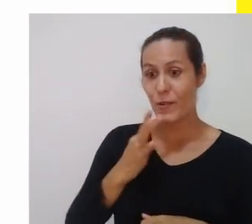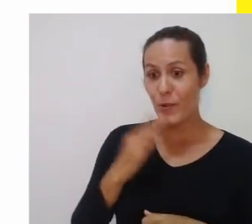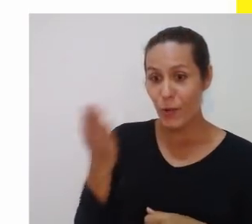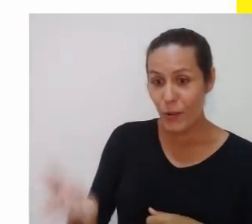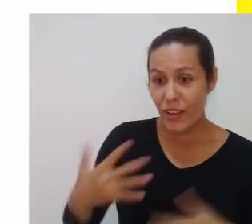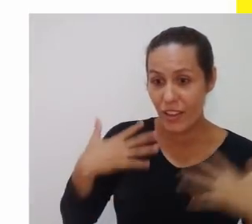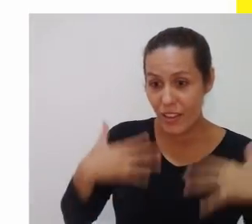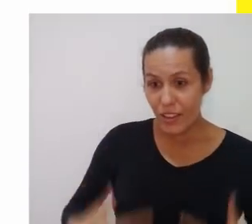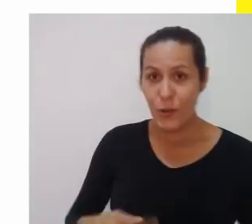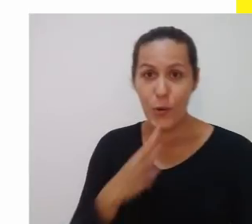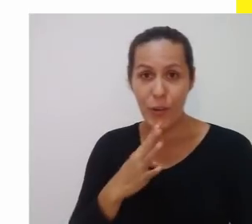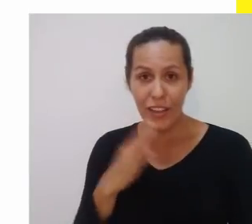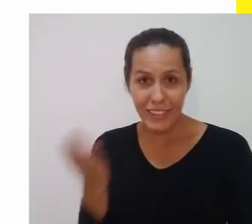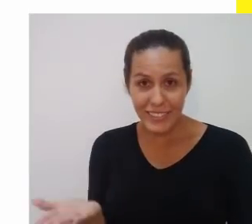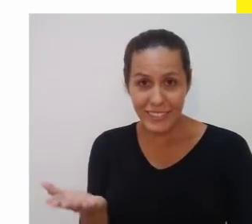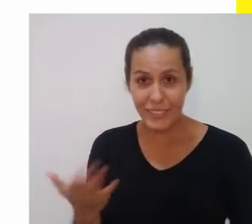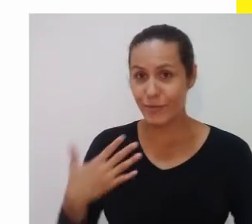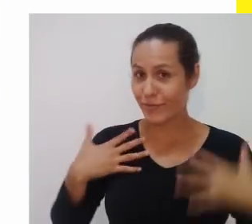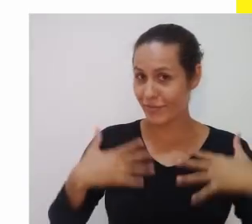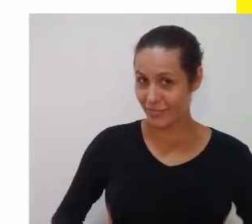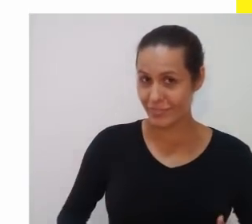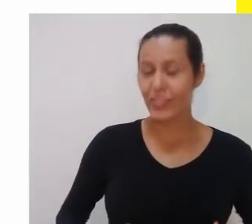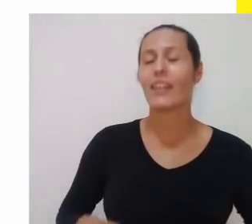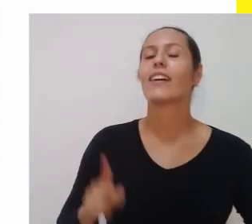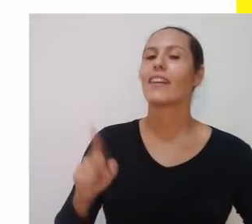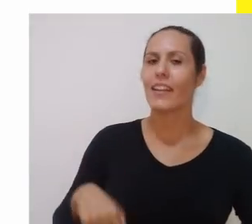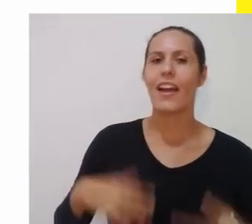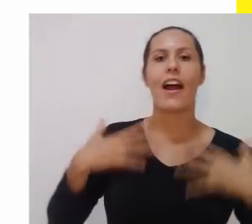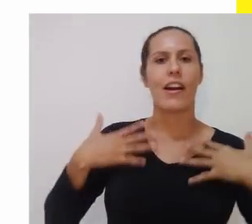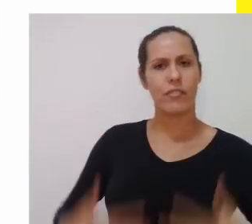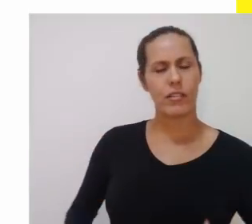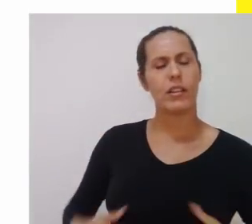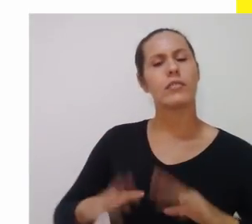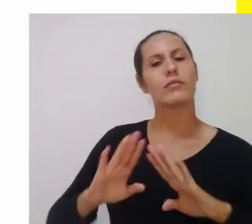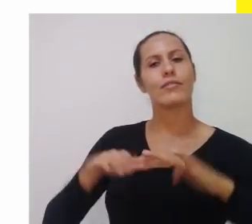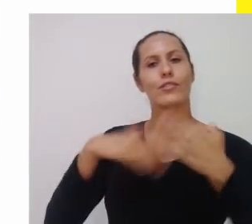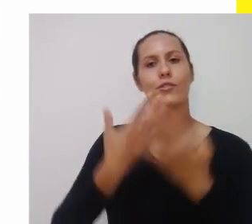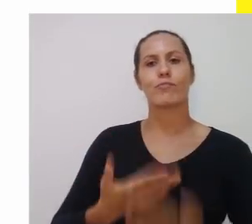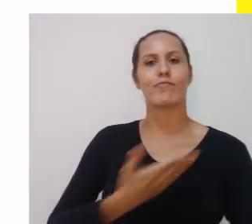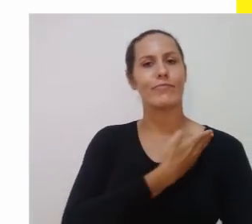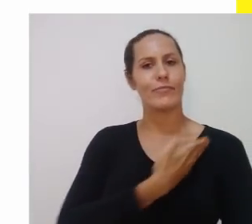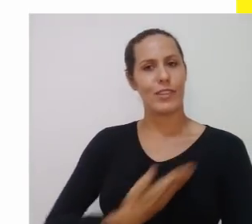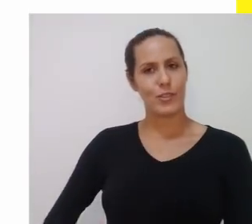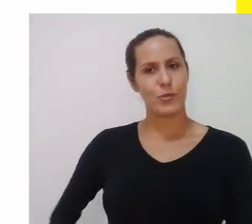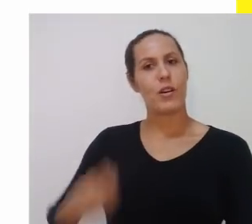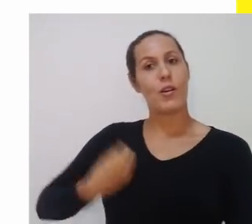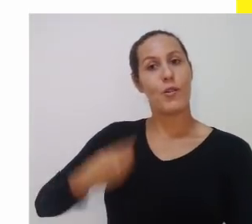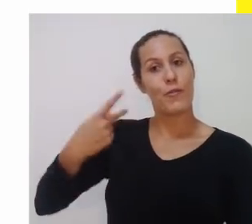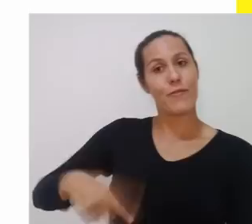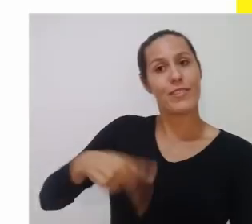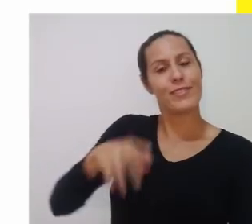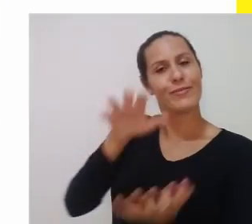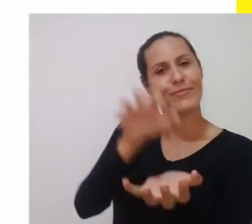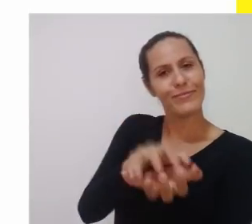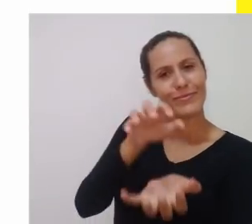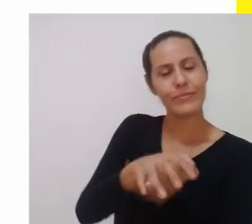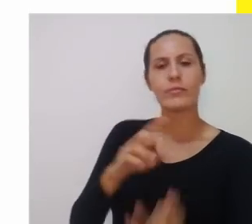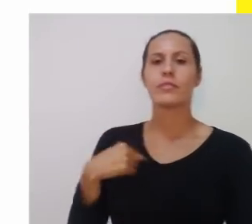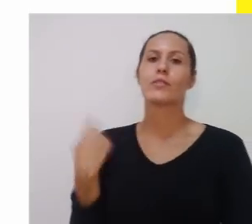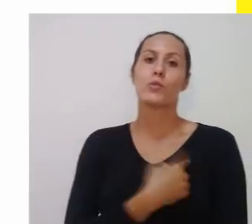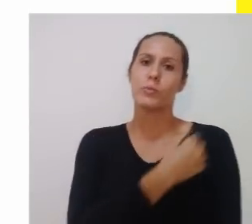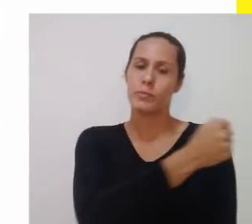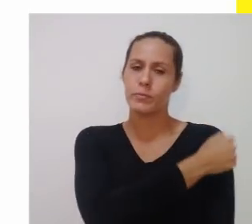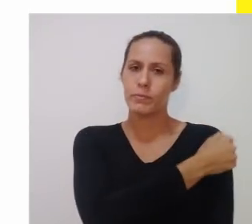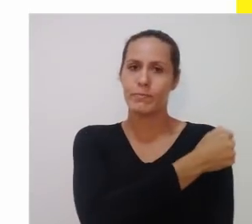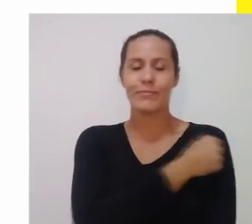Esse povo lindo. Vocês reconhecem essa farda? Sim, é a farda da rede